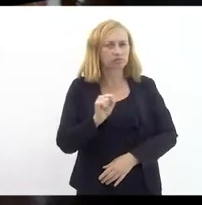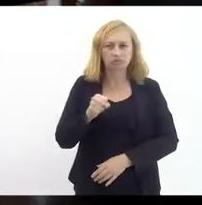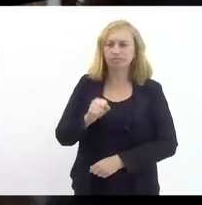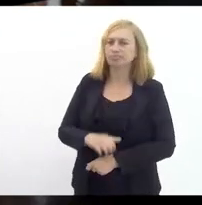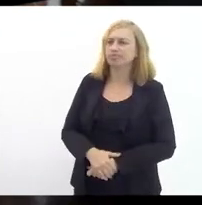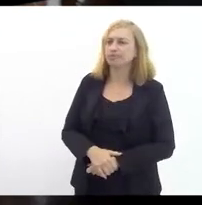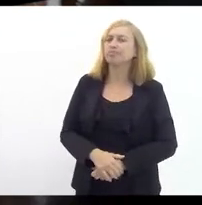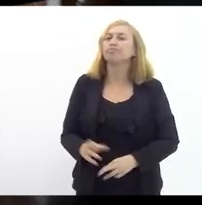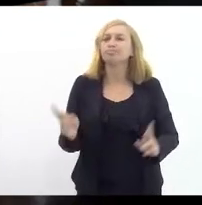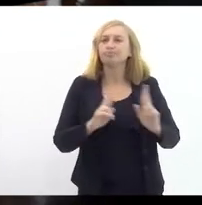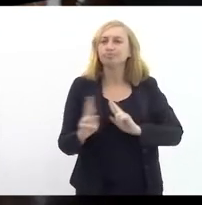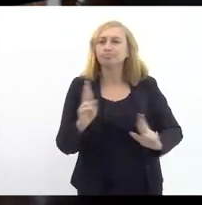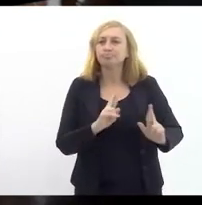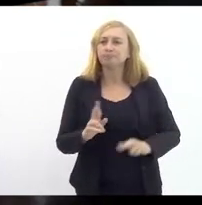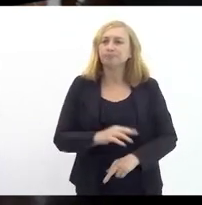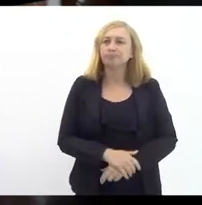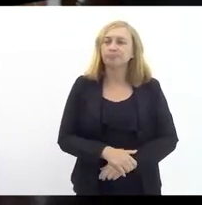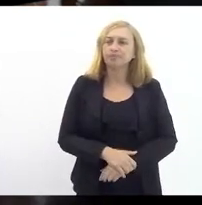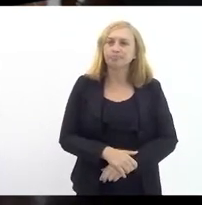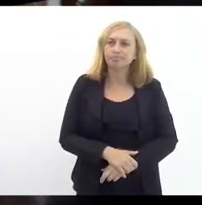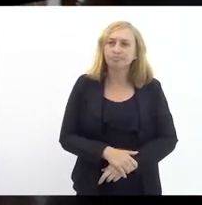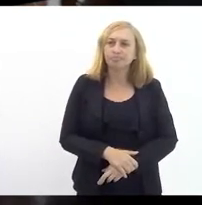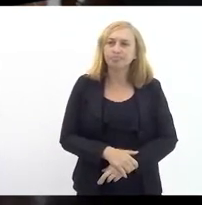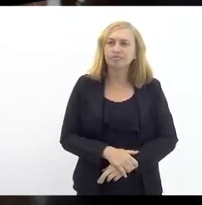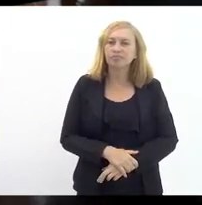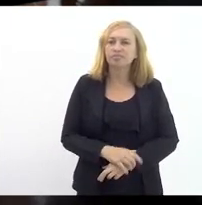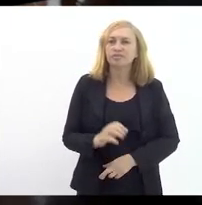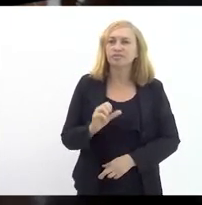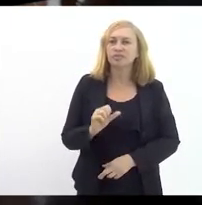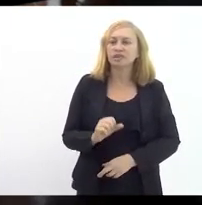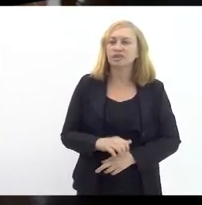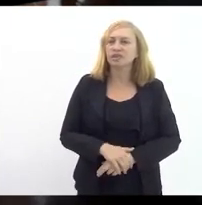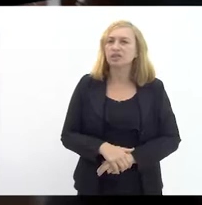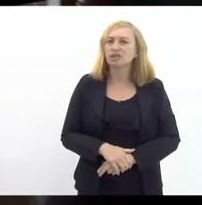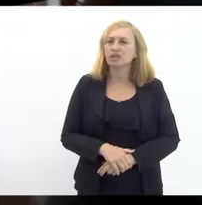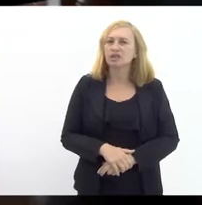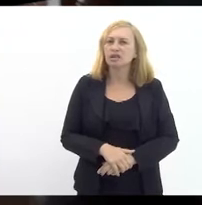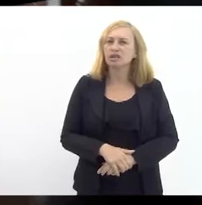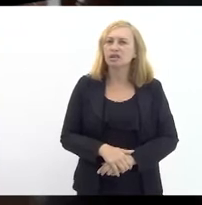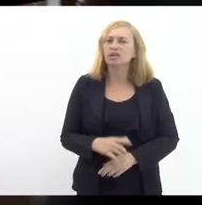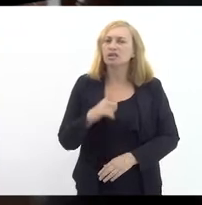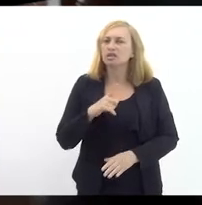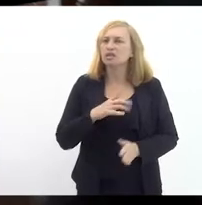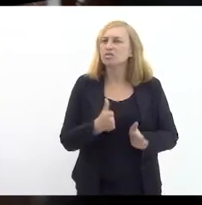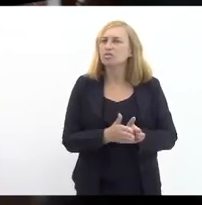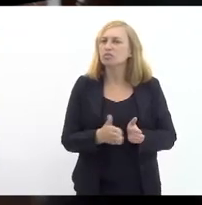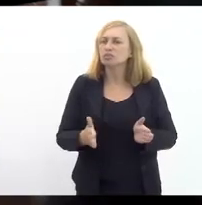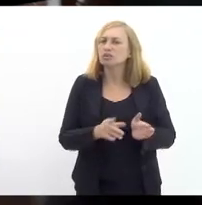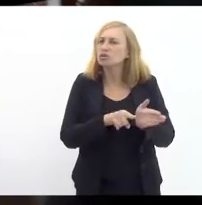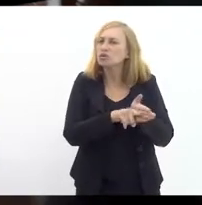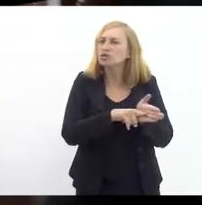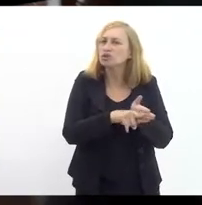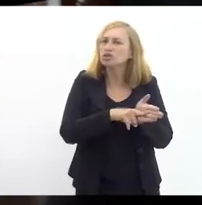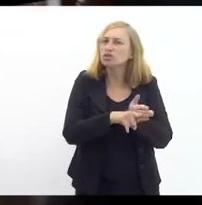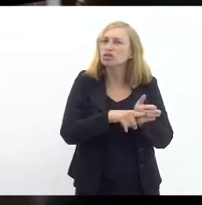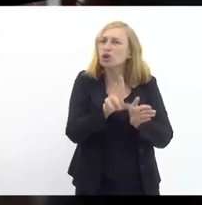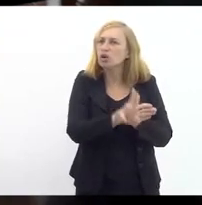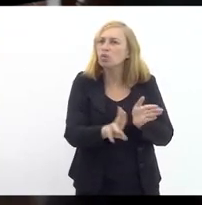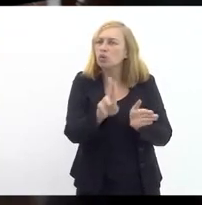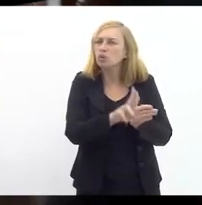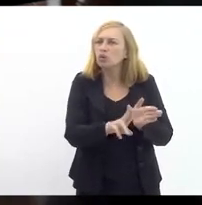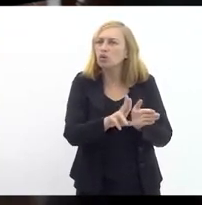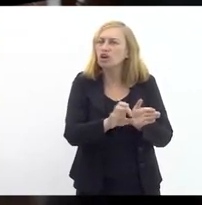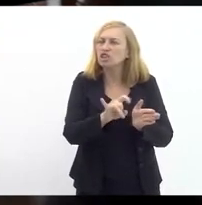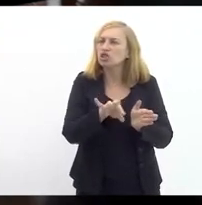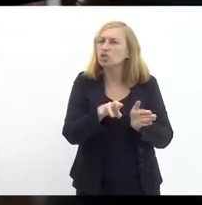Certo. Com relação às receitas acessórias, anualmente temos um processo que fiscaliza a utilização das receitas